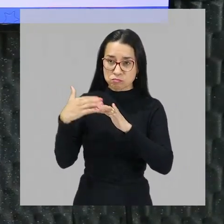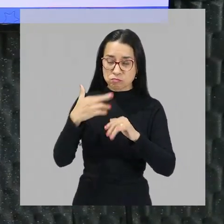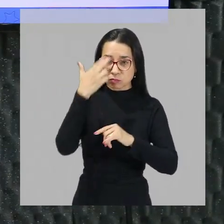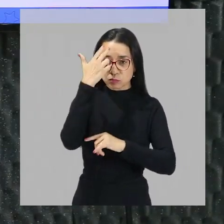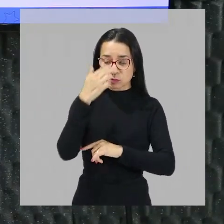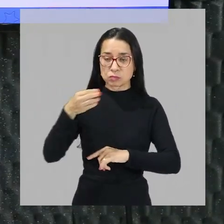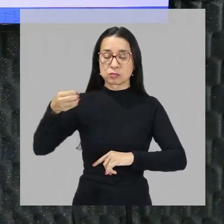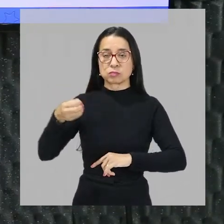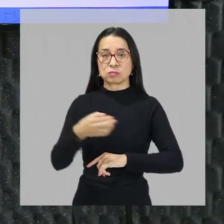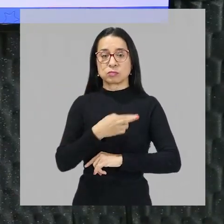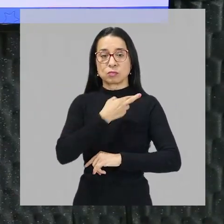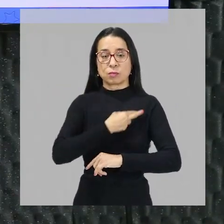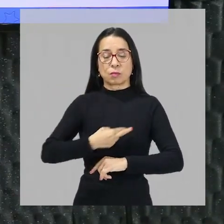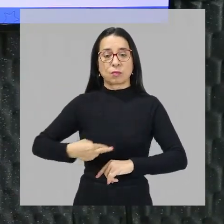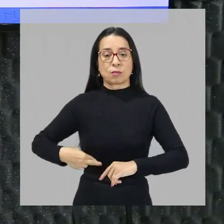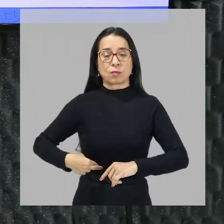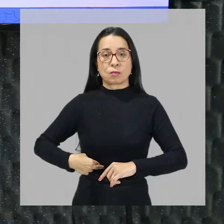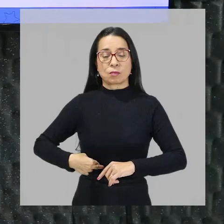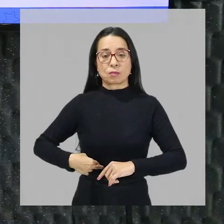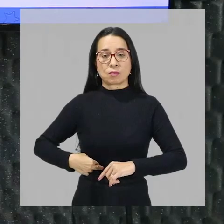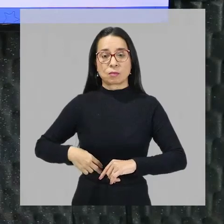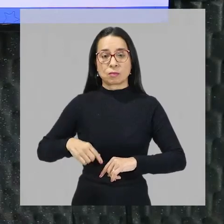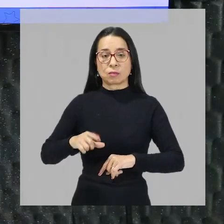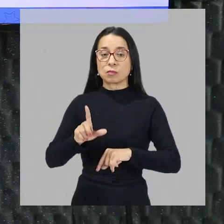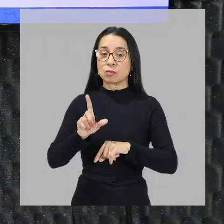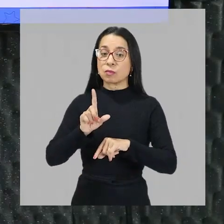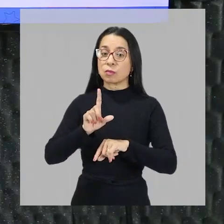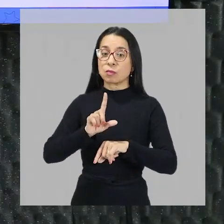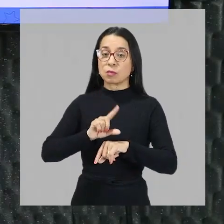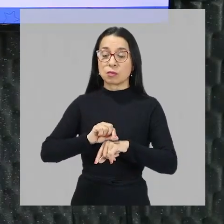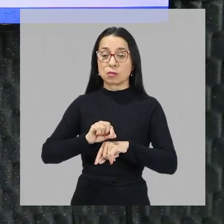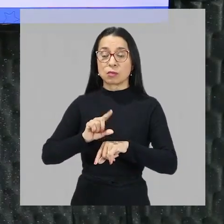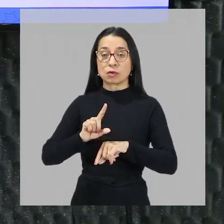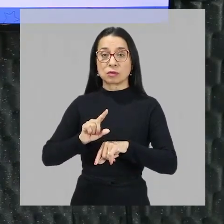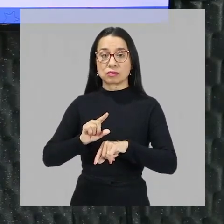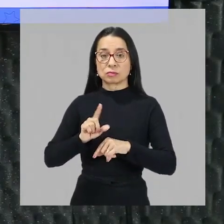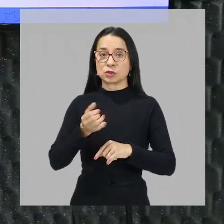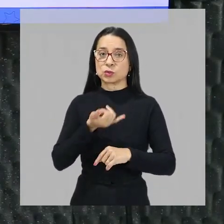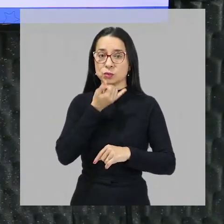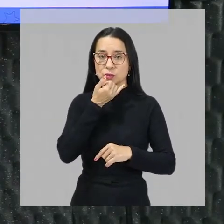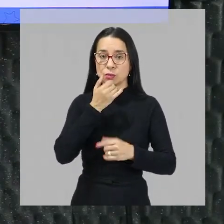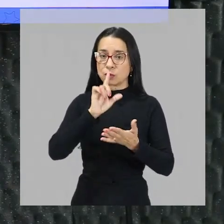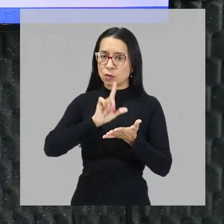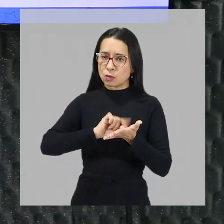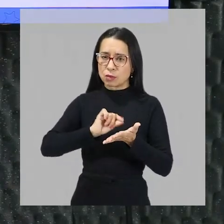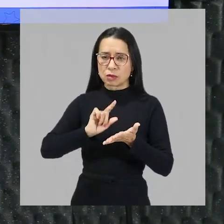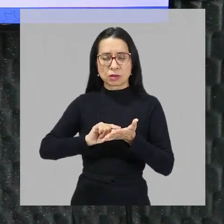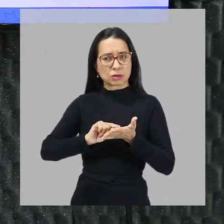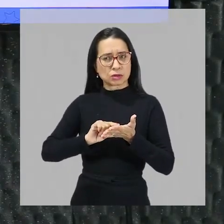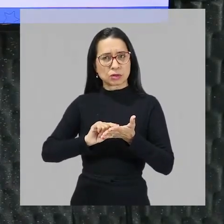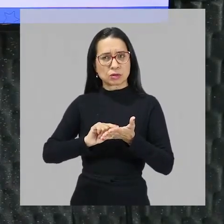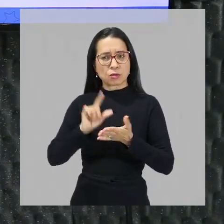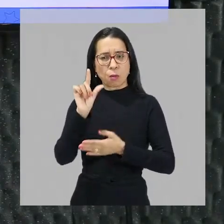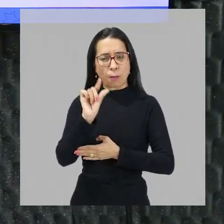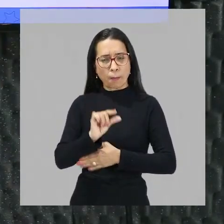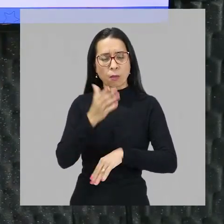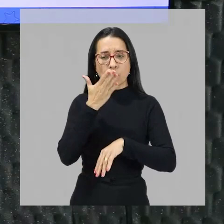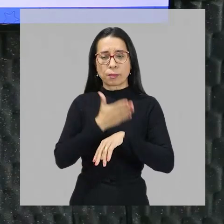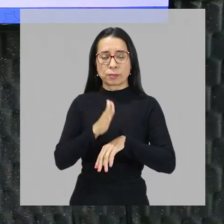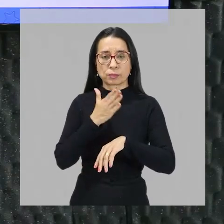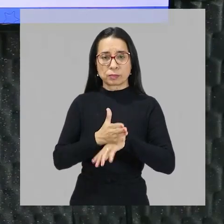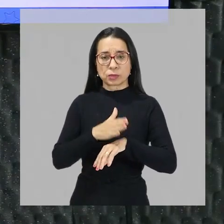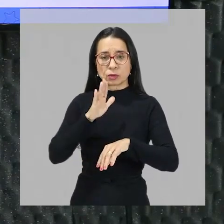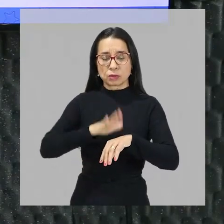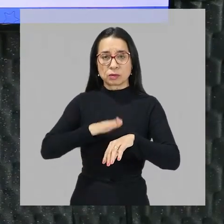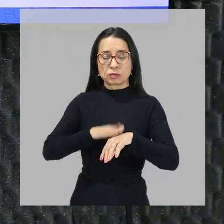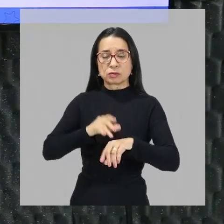nova República, um artigo que foi muito pouco colocado em prática pelos chamados governos da